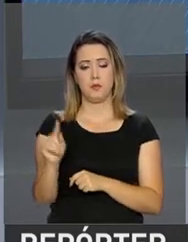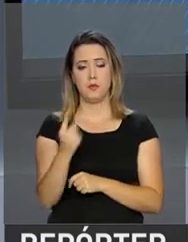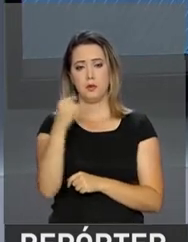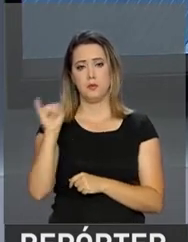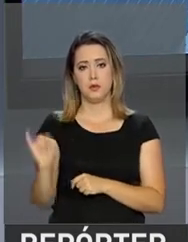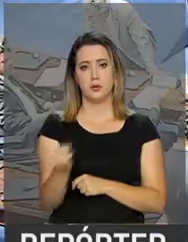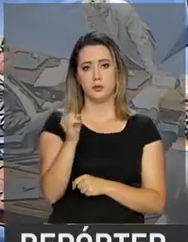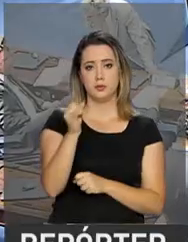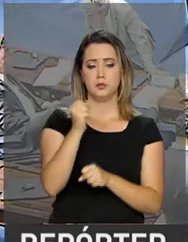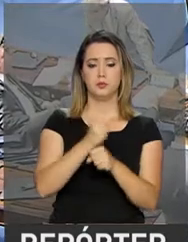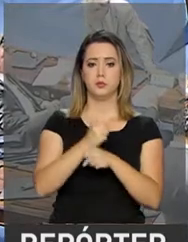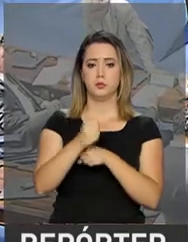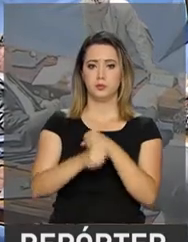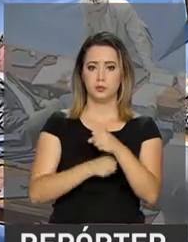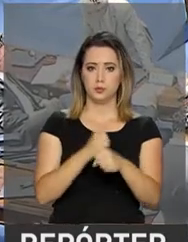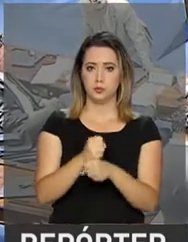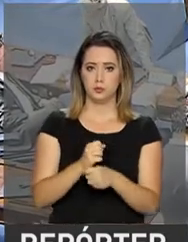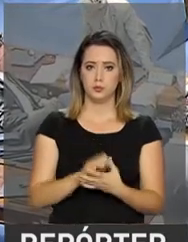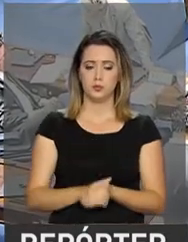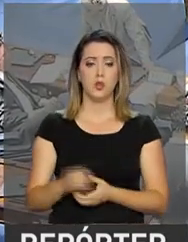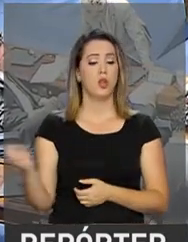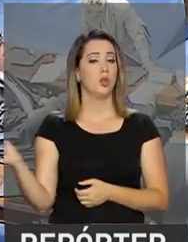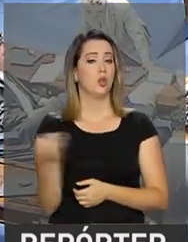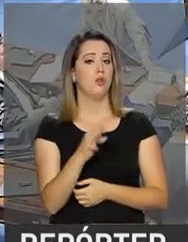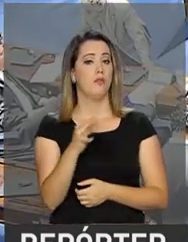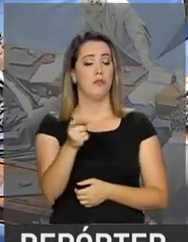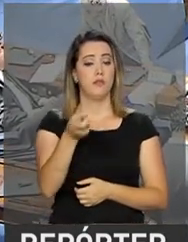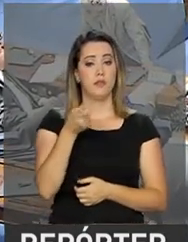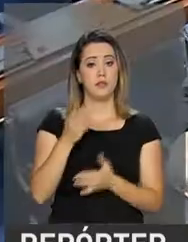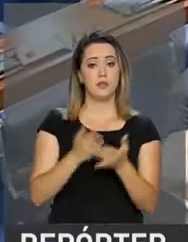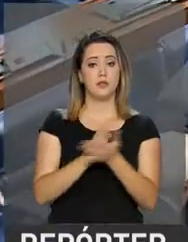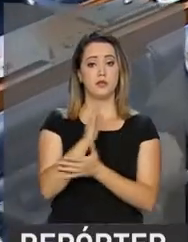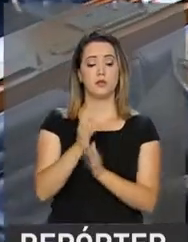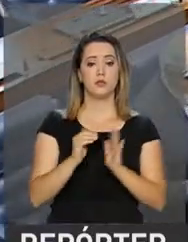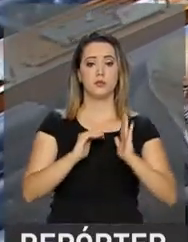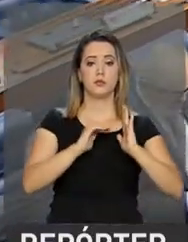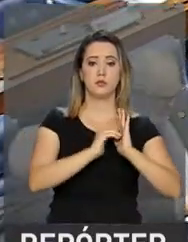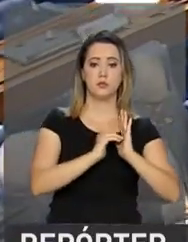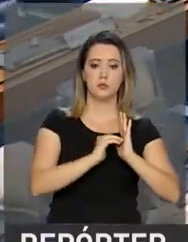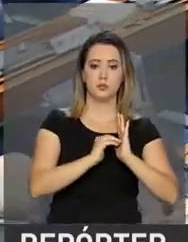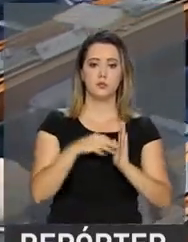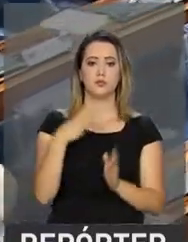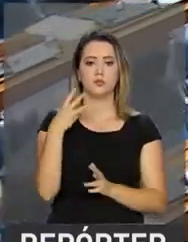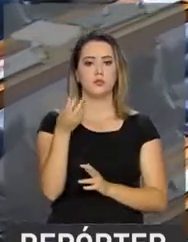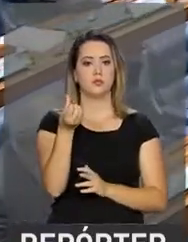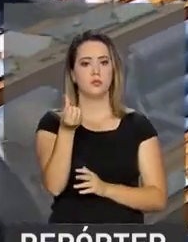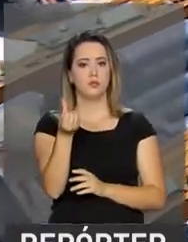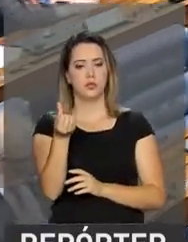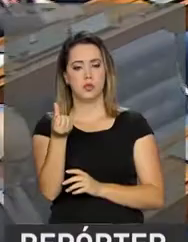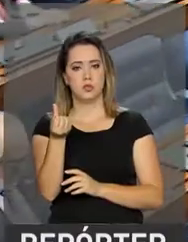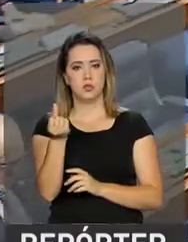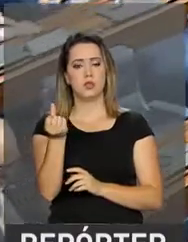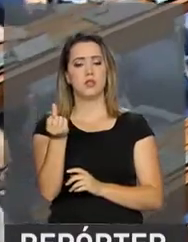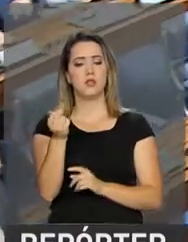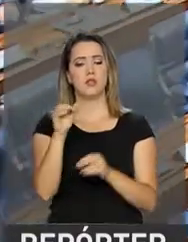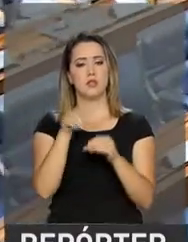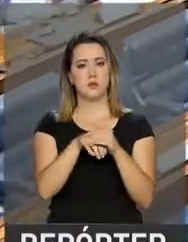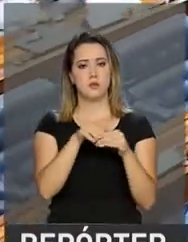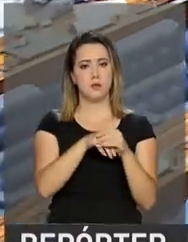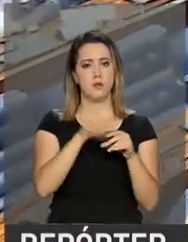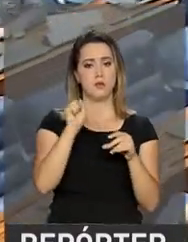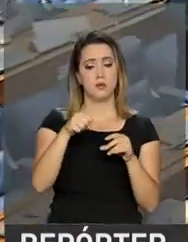vem a nova taxa foi aprovada no senado por 36 votos a 14 e vai agora à sanção